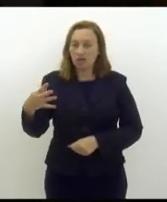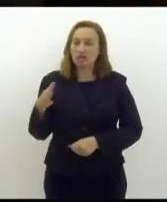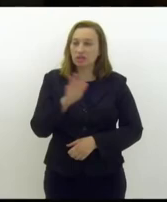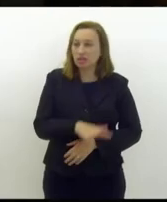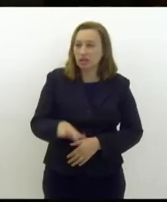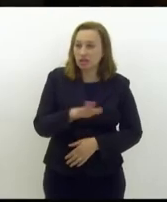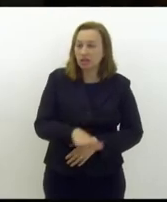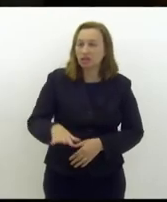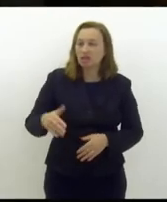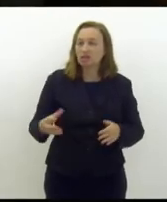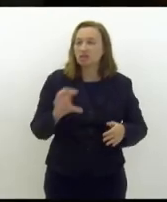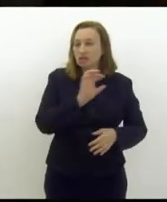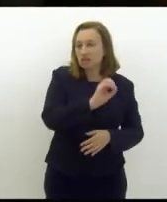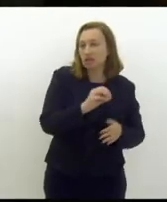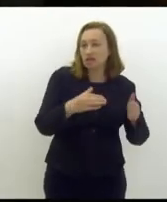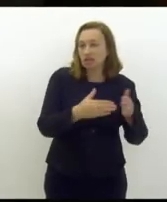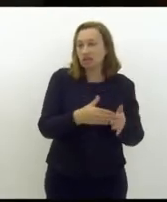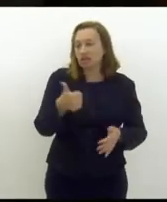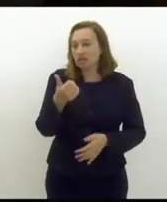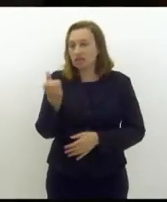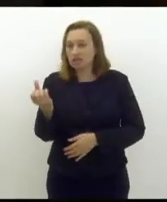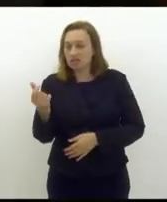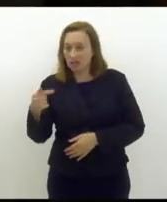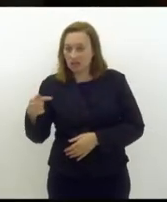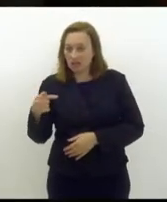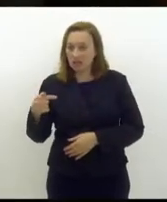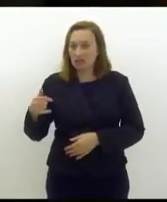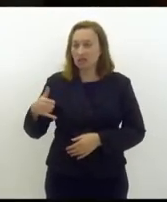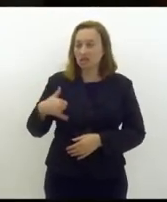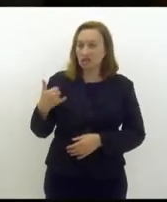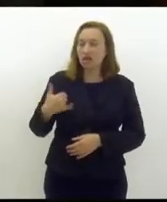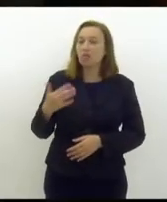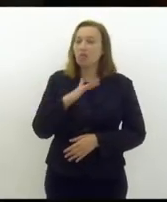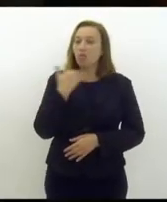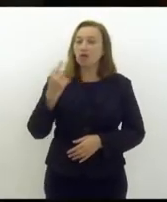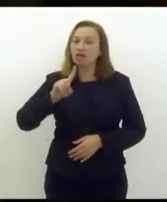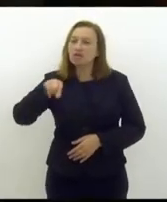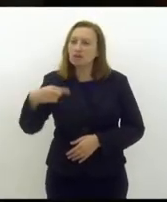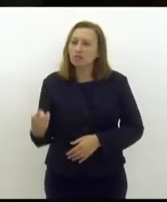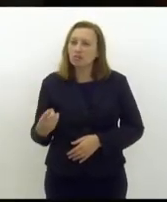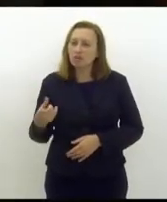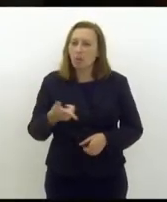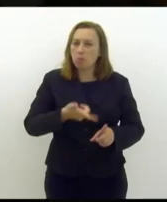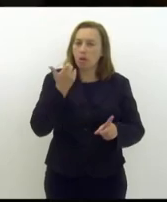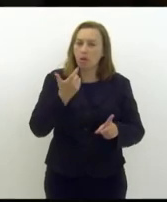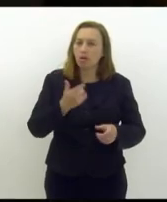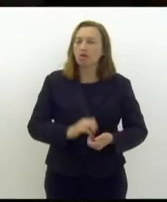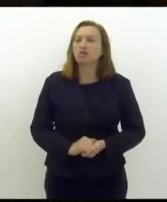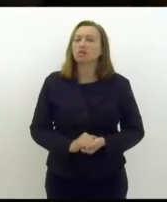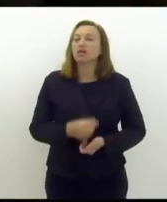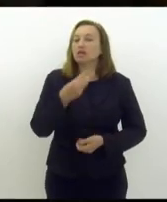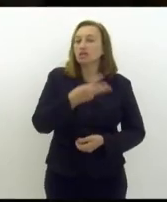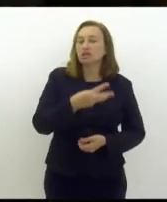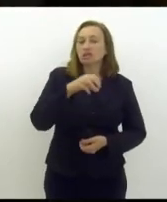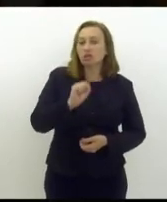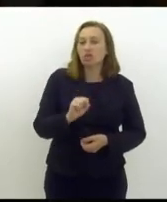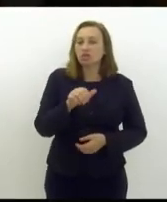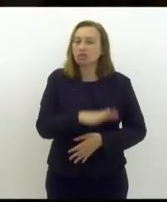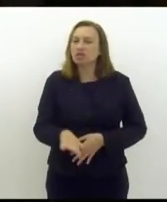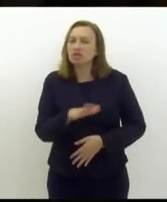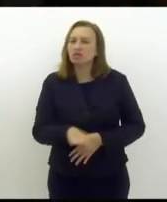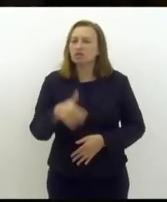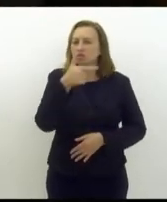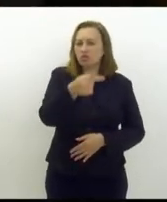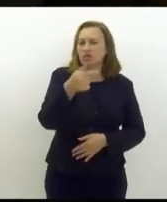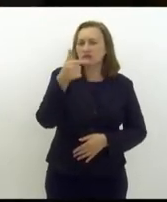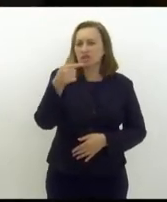entre 0 e 17 anos que morreram após serem baleados foram 38 crianças e